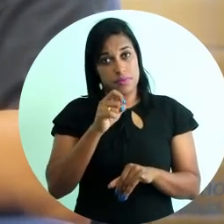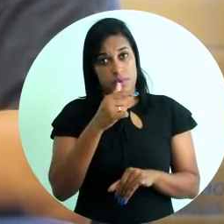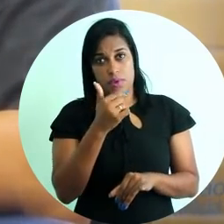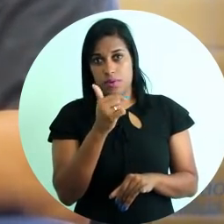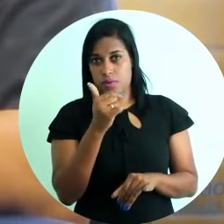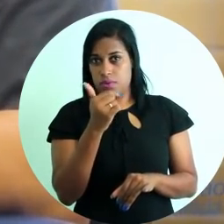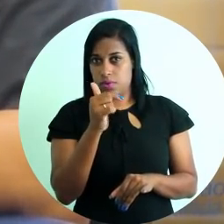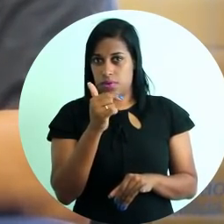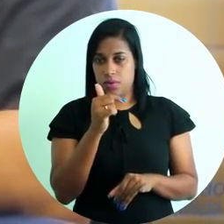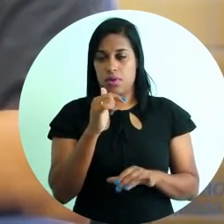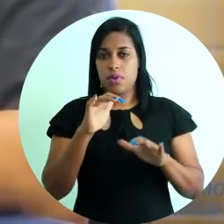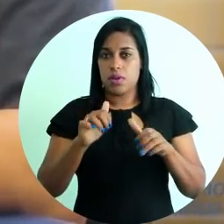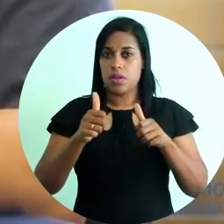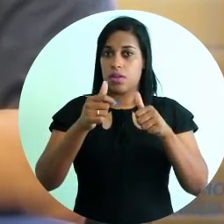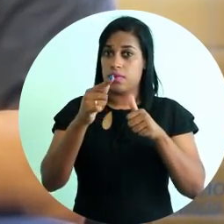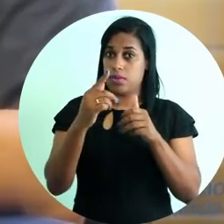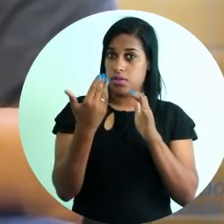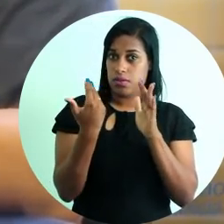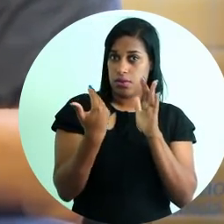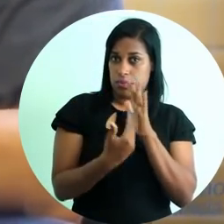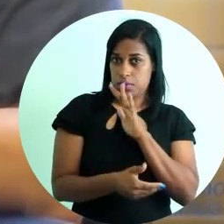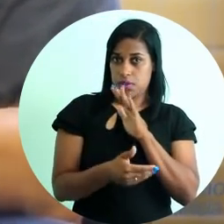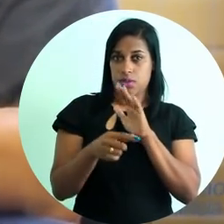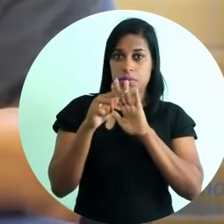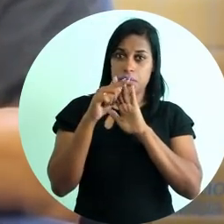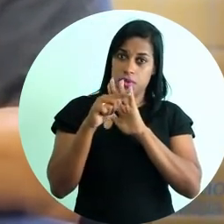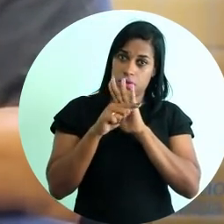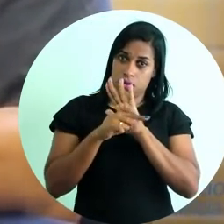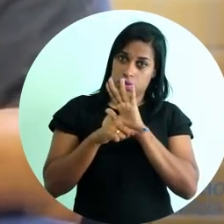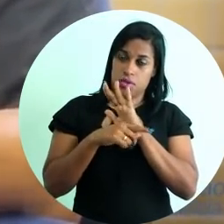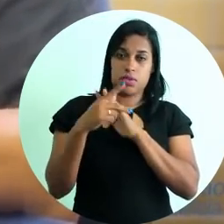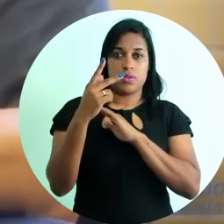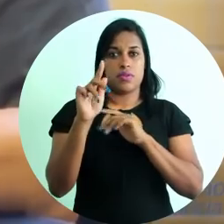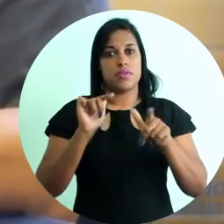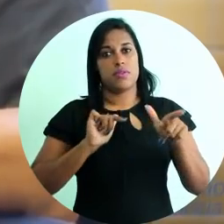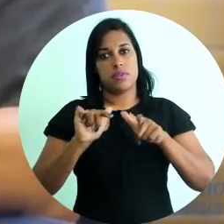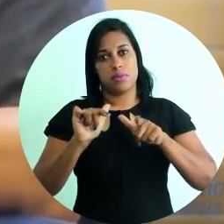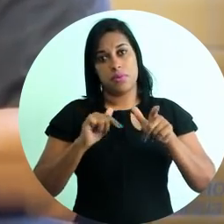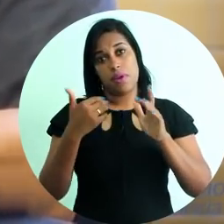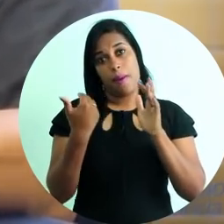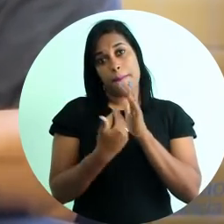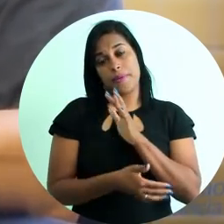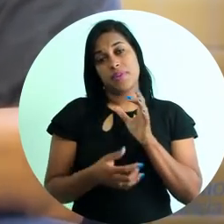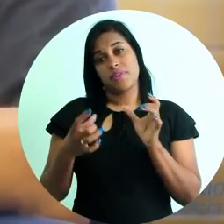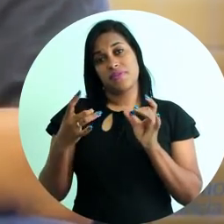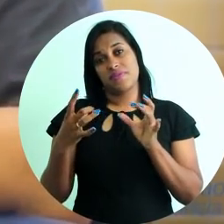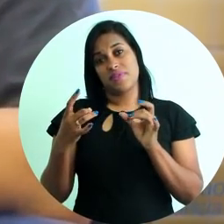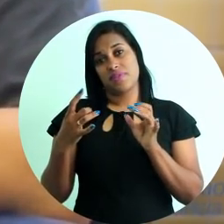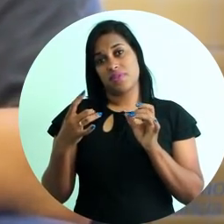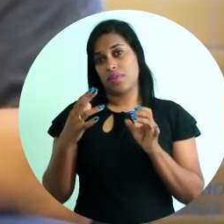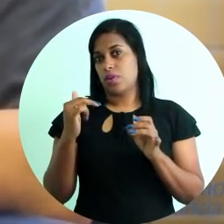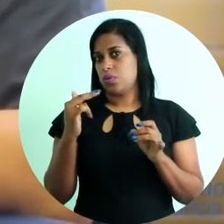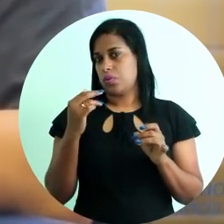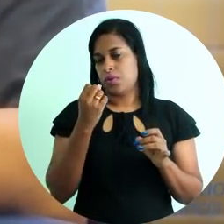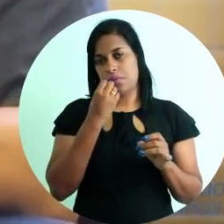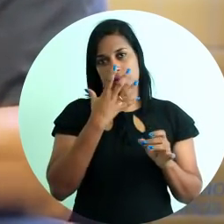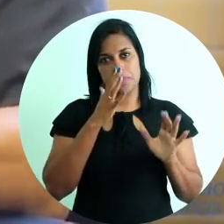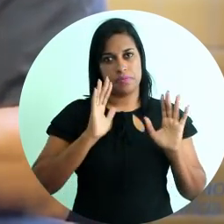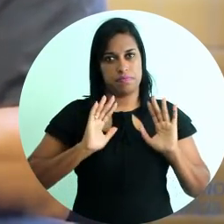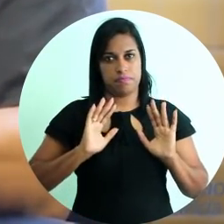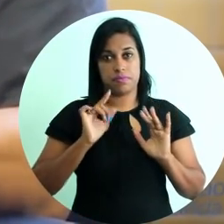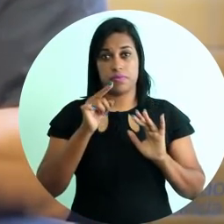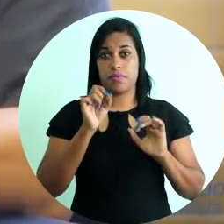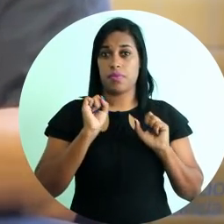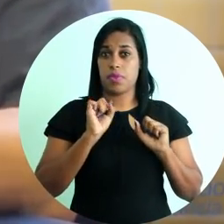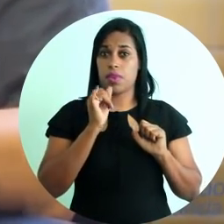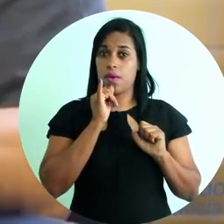estiver otimizado, você vai perder, ou melhor, o projeto para o qual você vai trabalhar vai perder vendas, e isso nunca é bom. Então, o que você